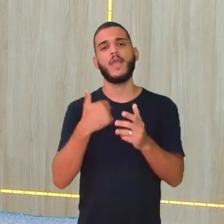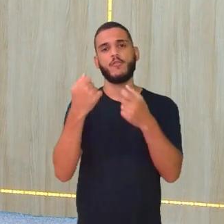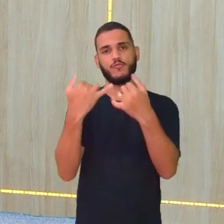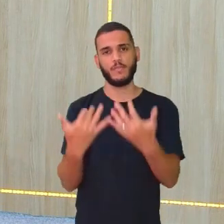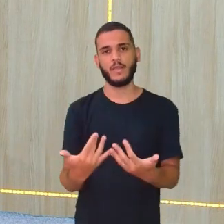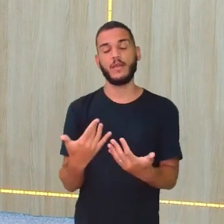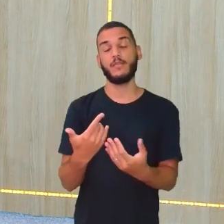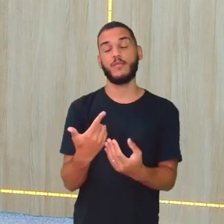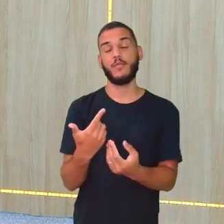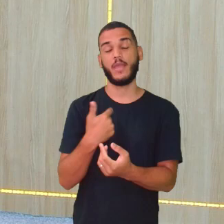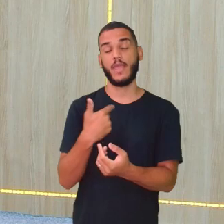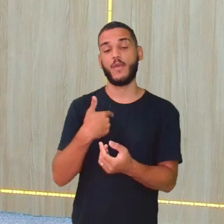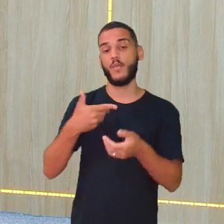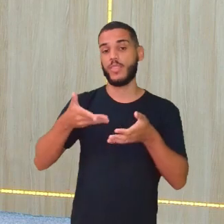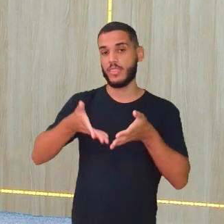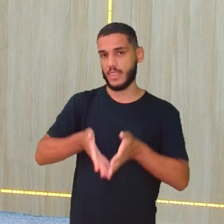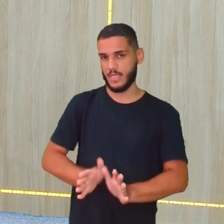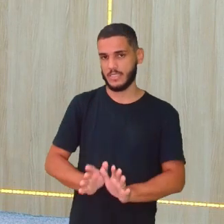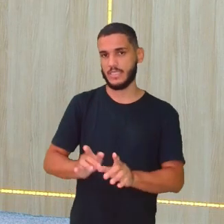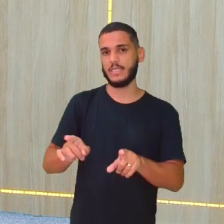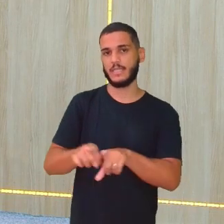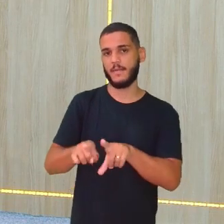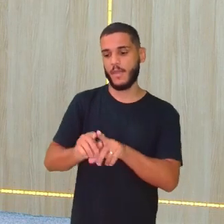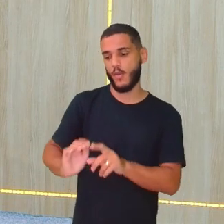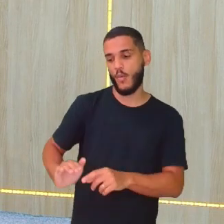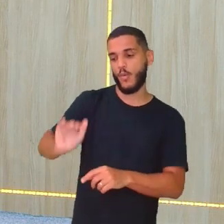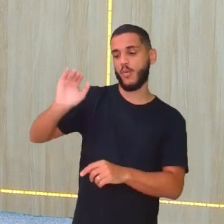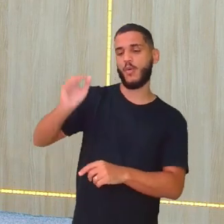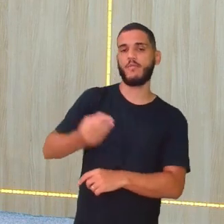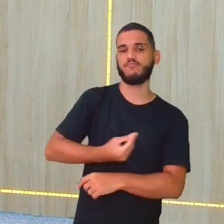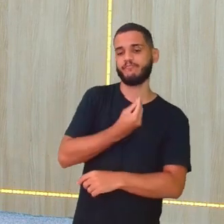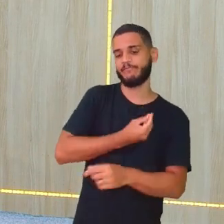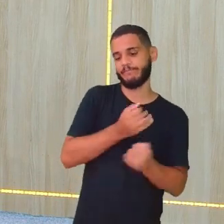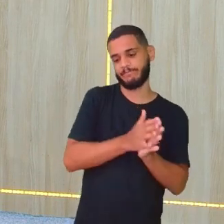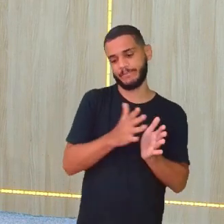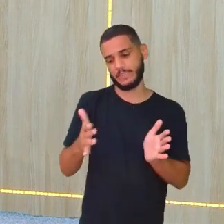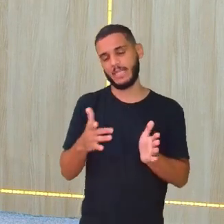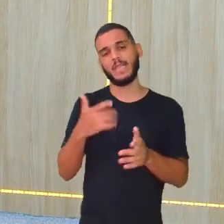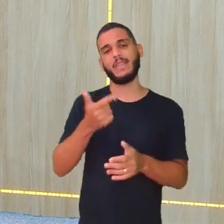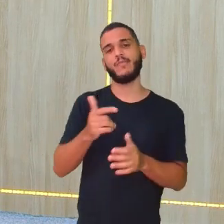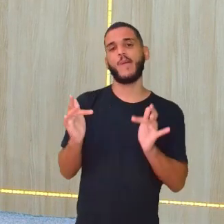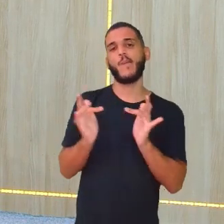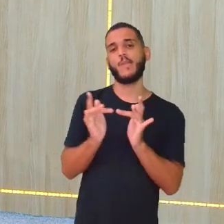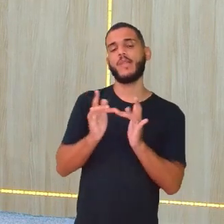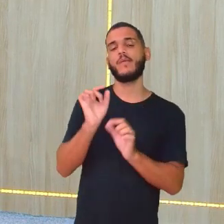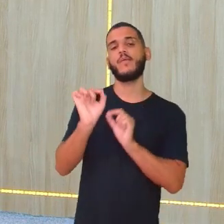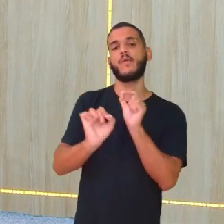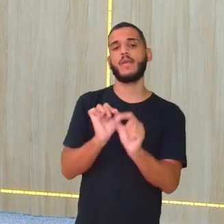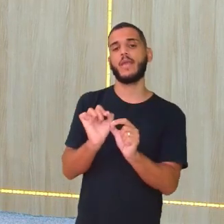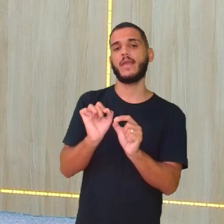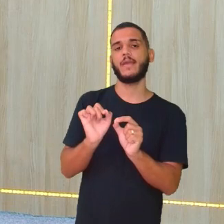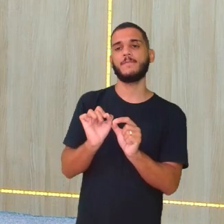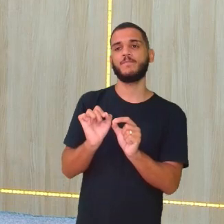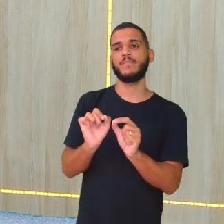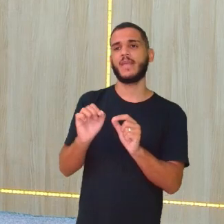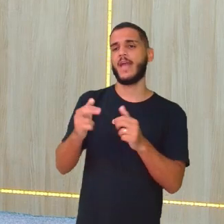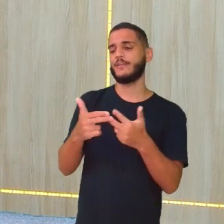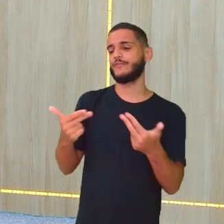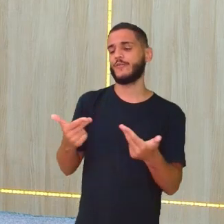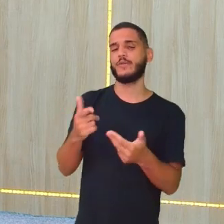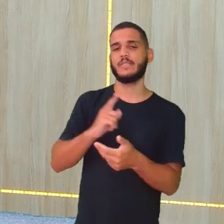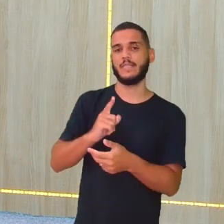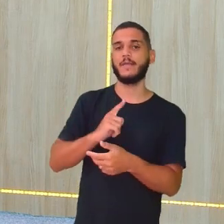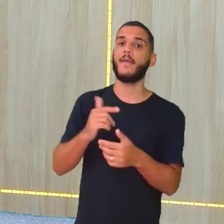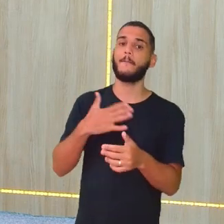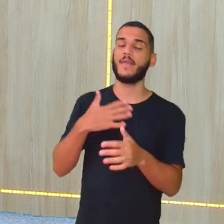que nasceu e cresceu em Recife a vida quase toda e não teve tanto contato com esses causos. Embora, como